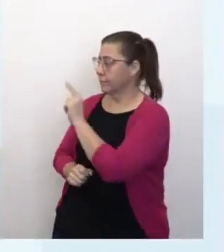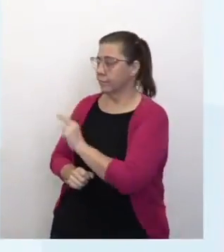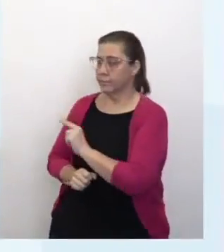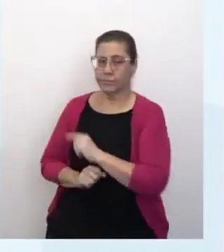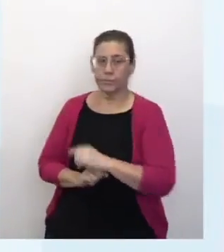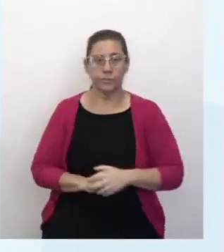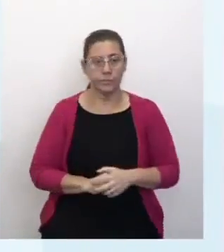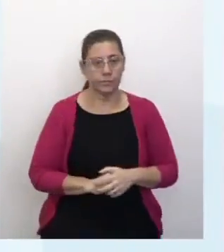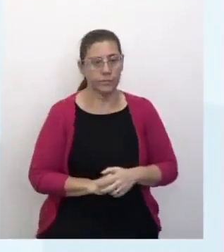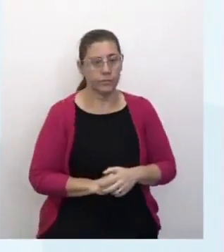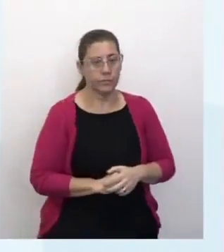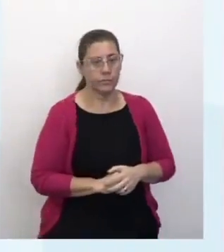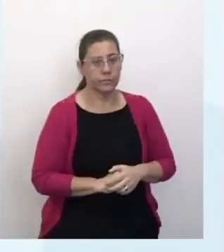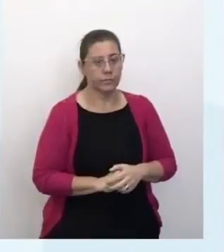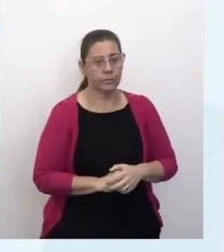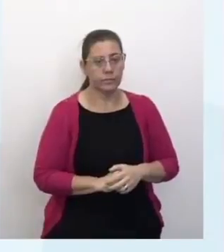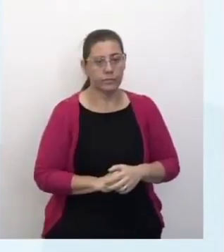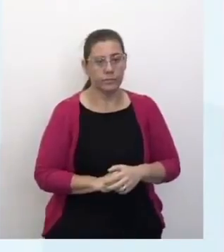tercetos.